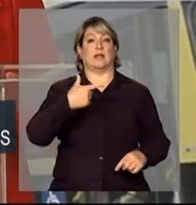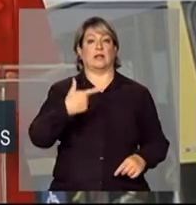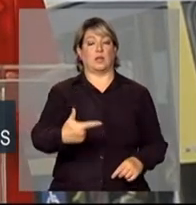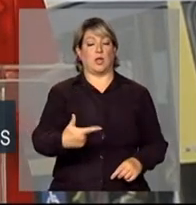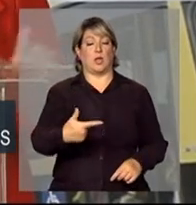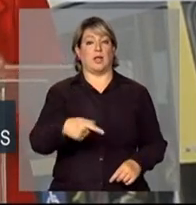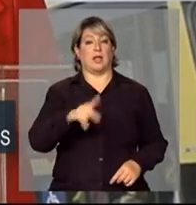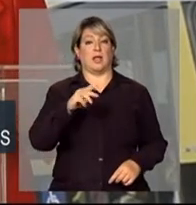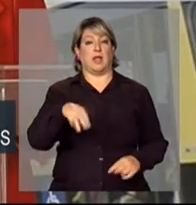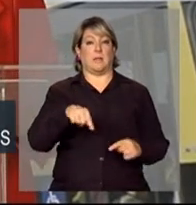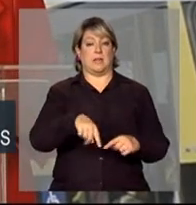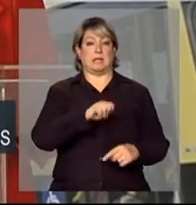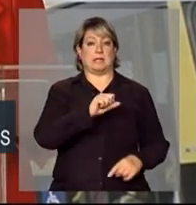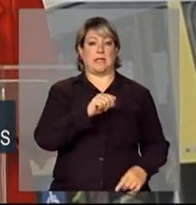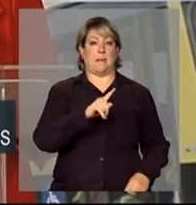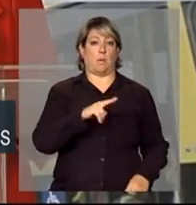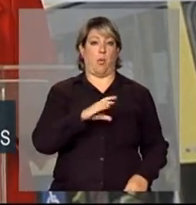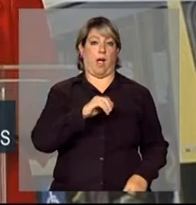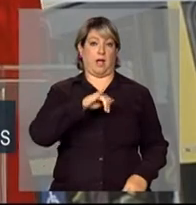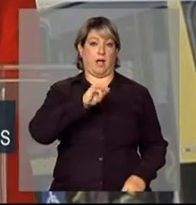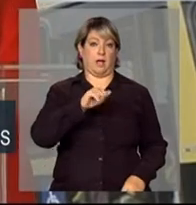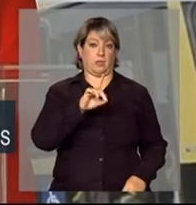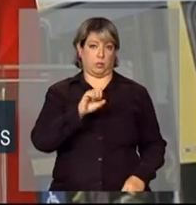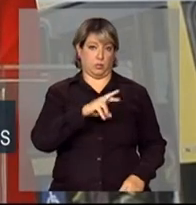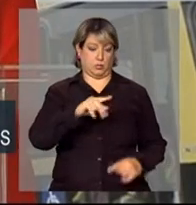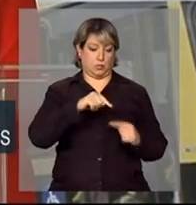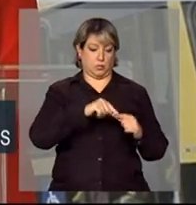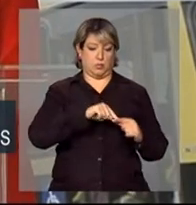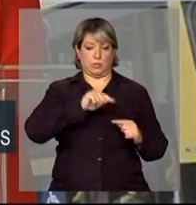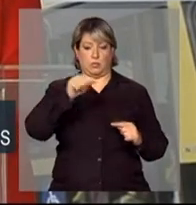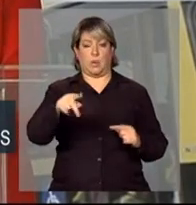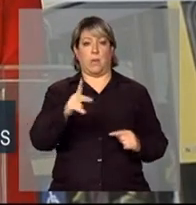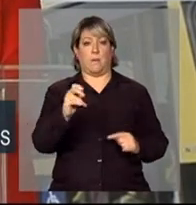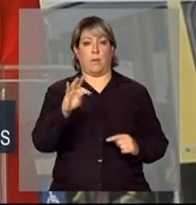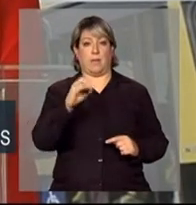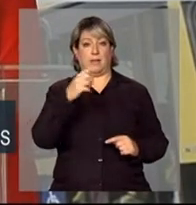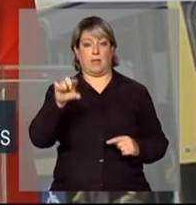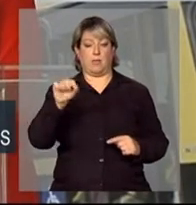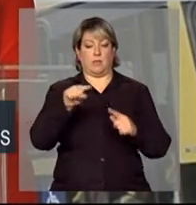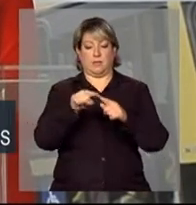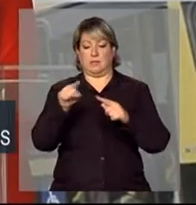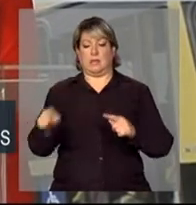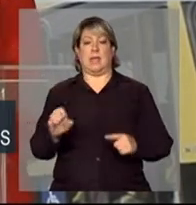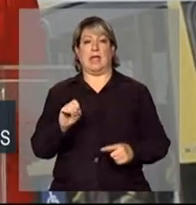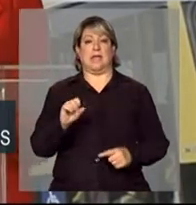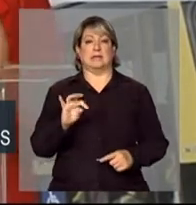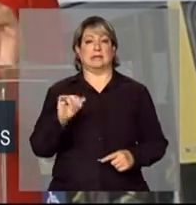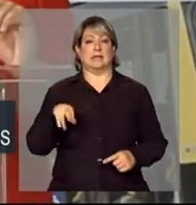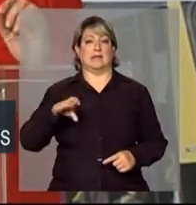quilômetros entre Sapucaia do Sul, Portão e Estância Velha.